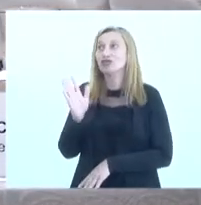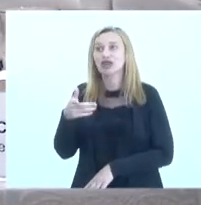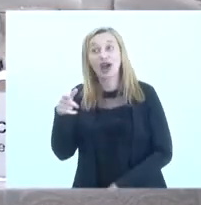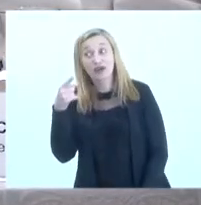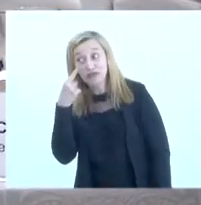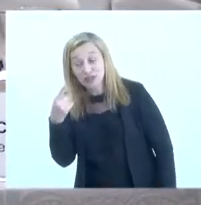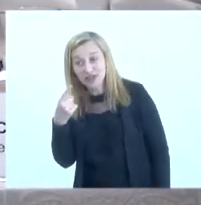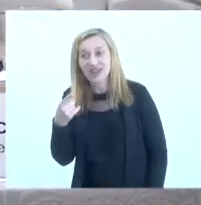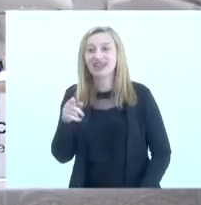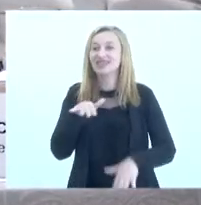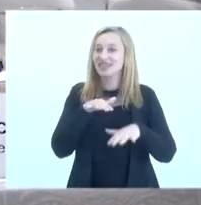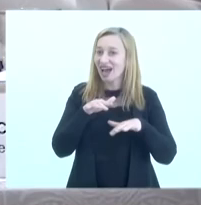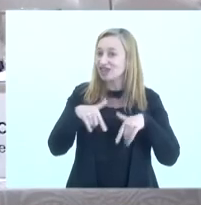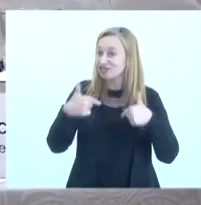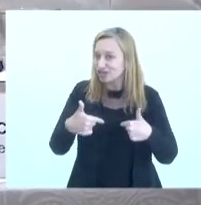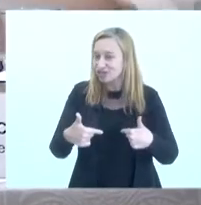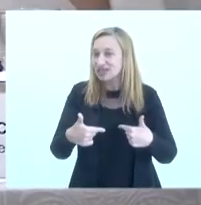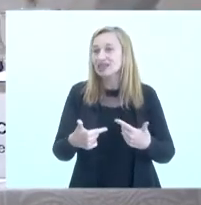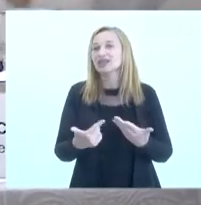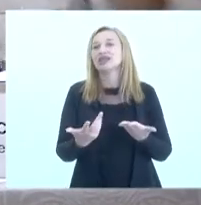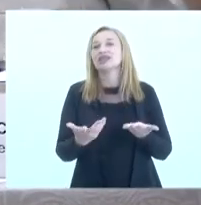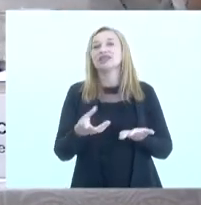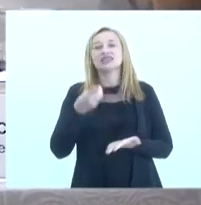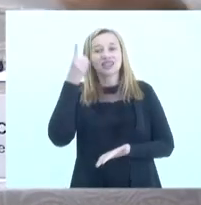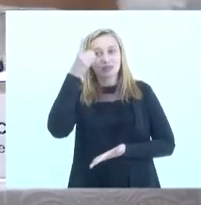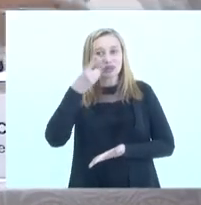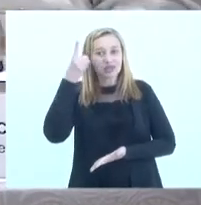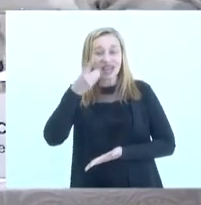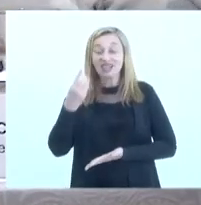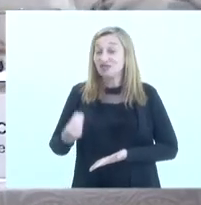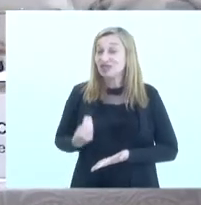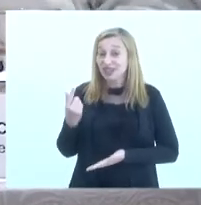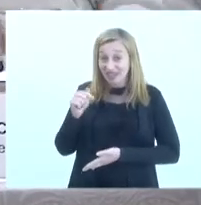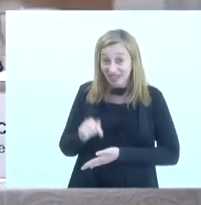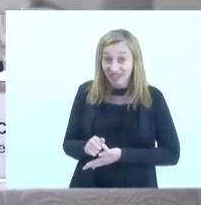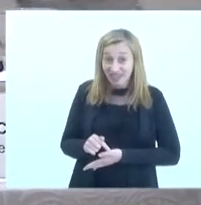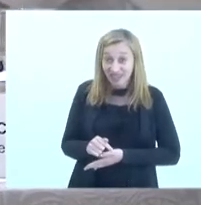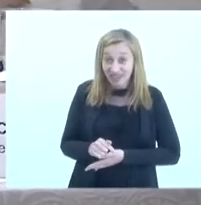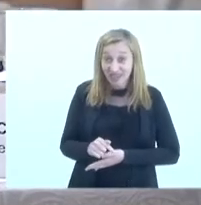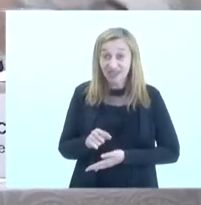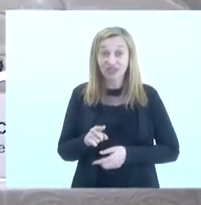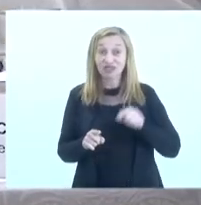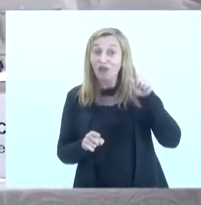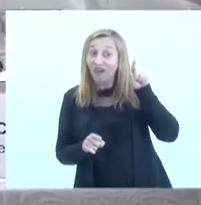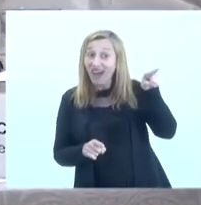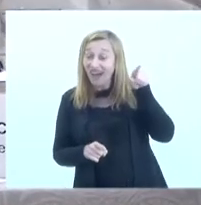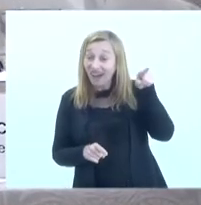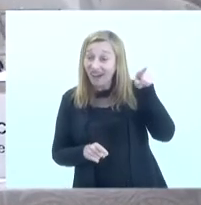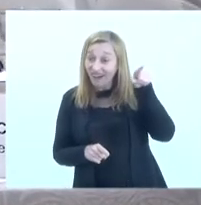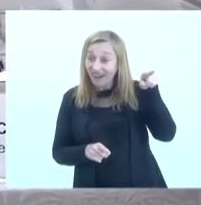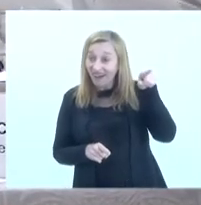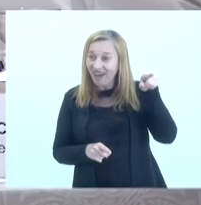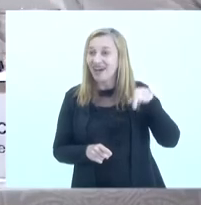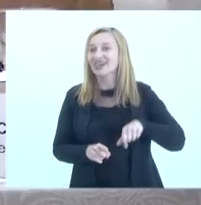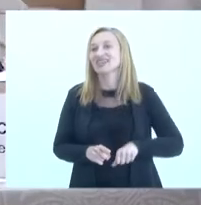se movimentando. Olha, deputados que estão aqui, que estão lá